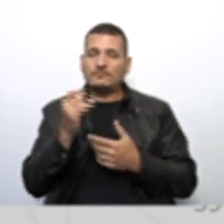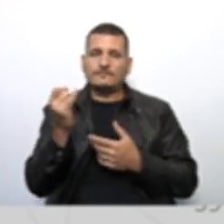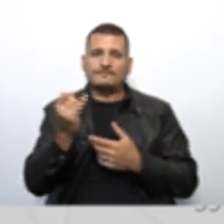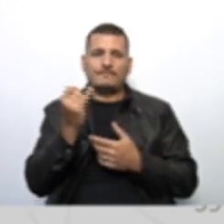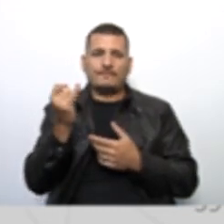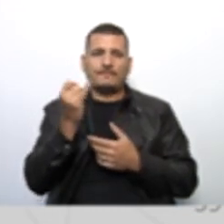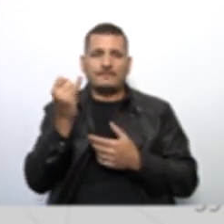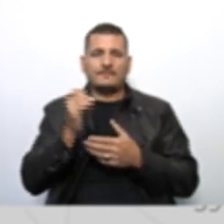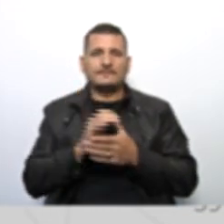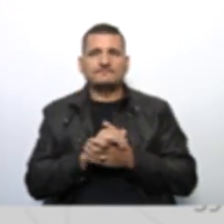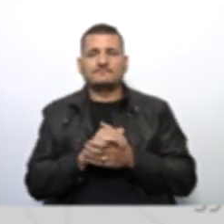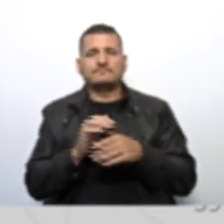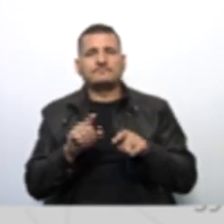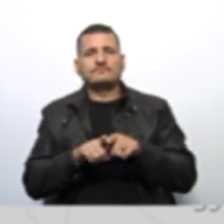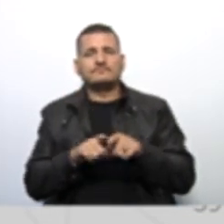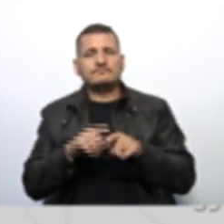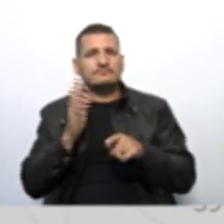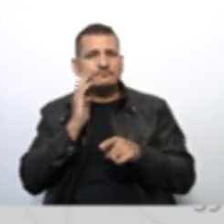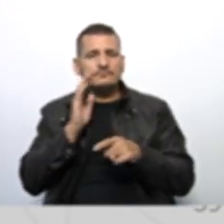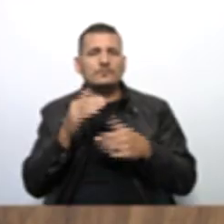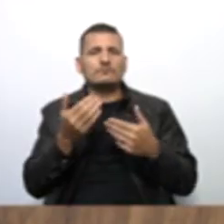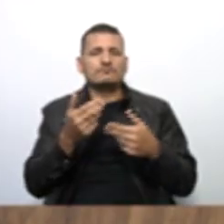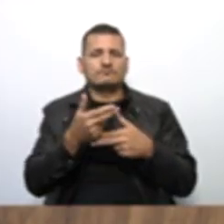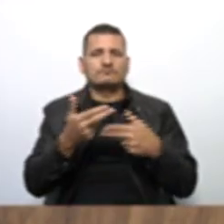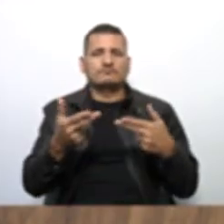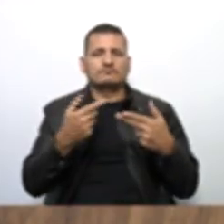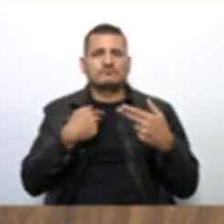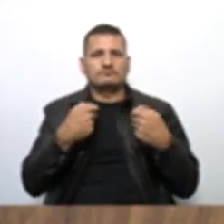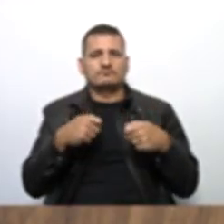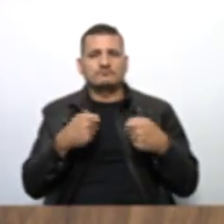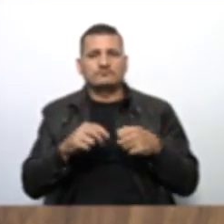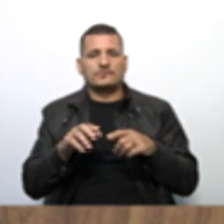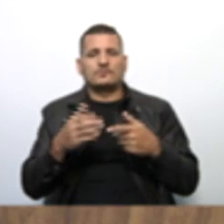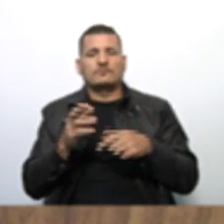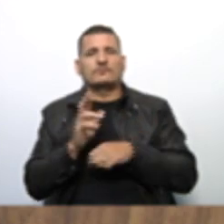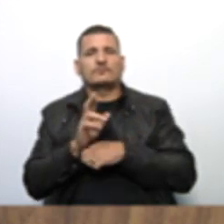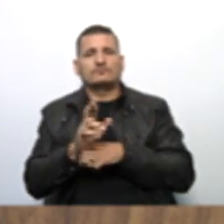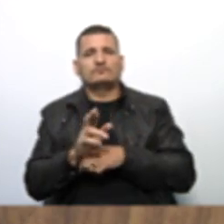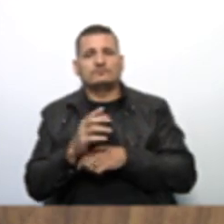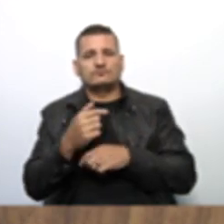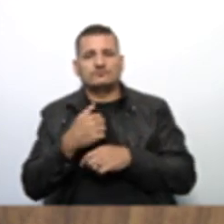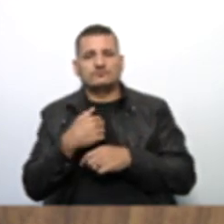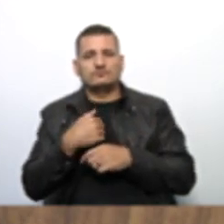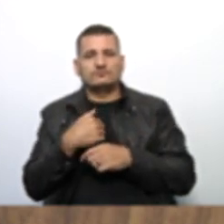para dimensionar quais são os equipamentos que eu preciso, quais são os recursos que eu vou poder